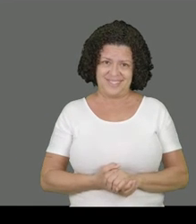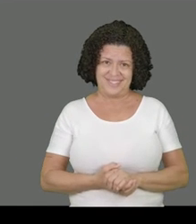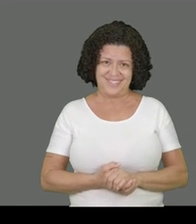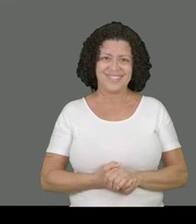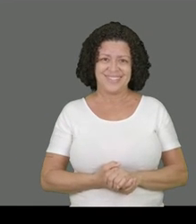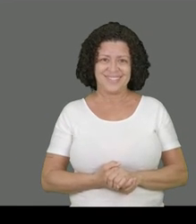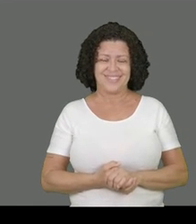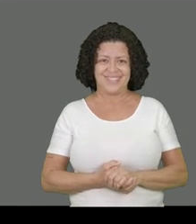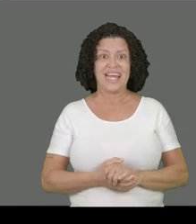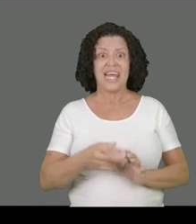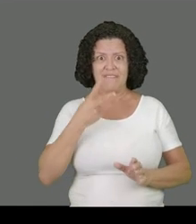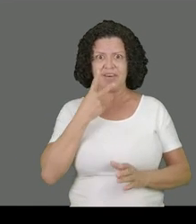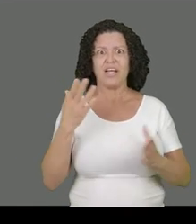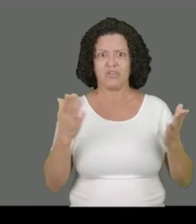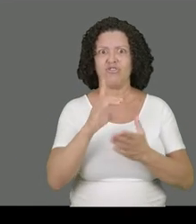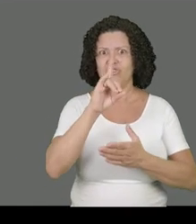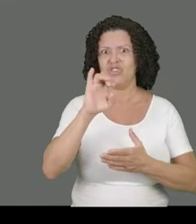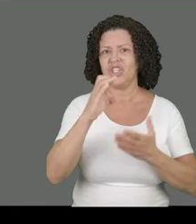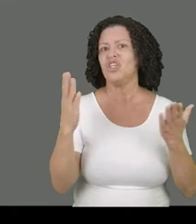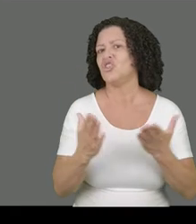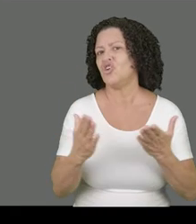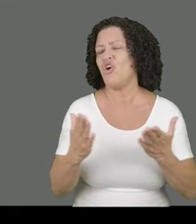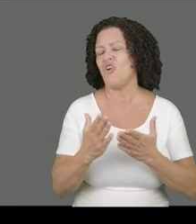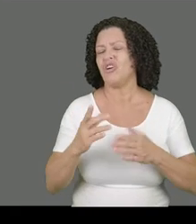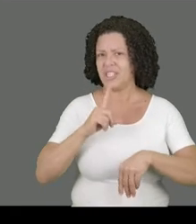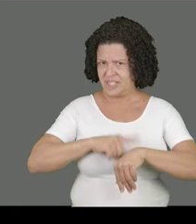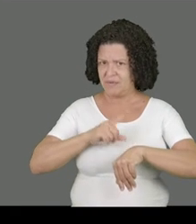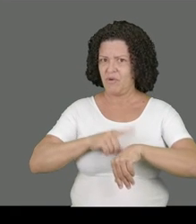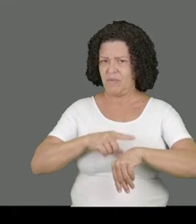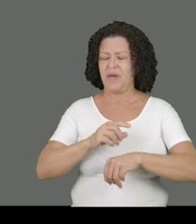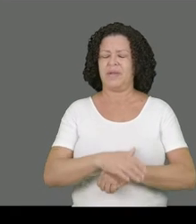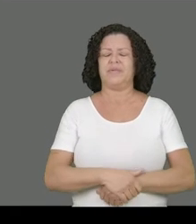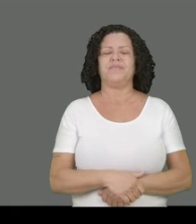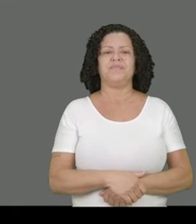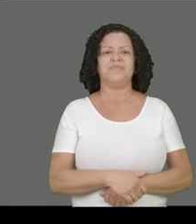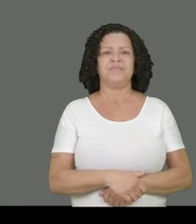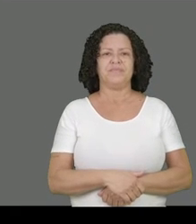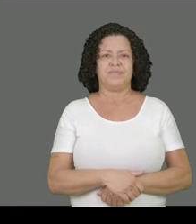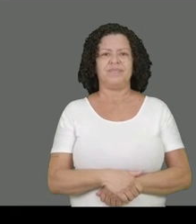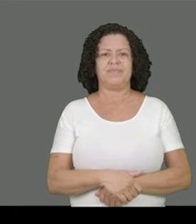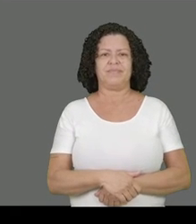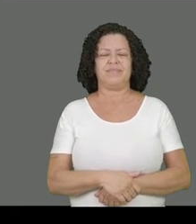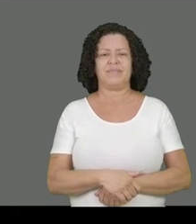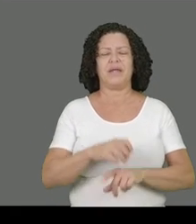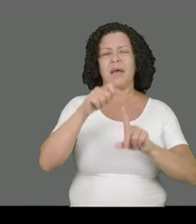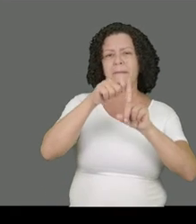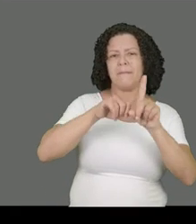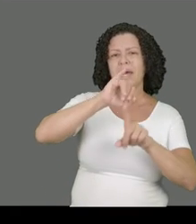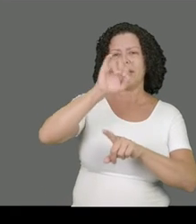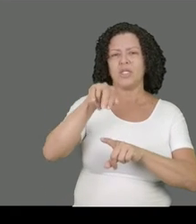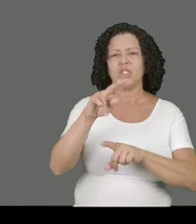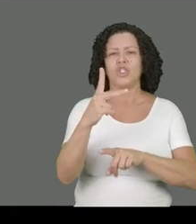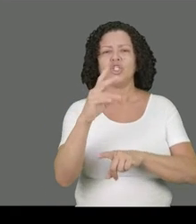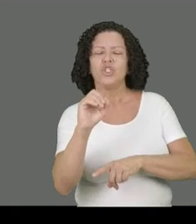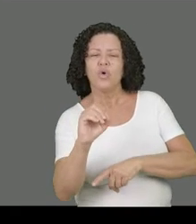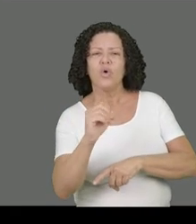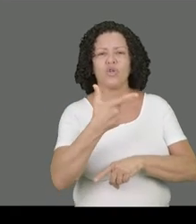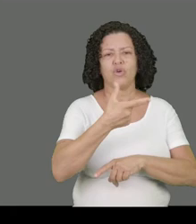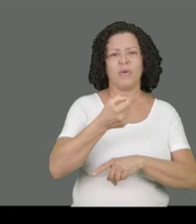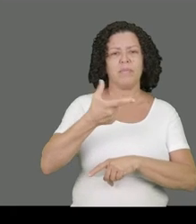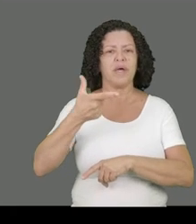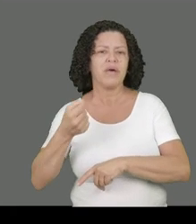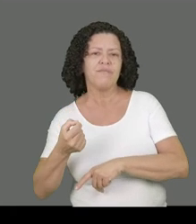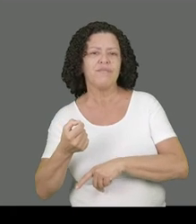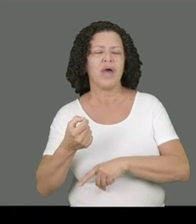hoje. E falando no dia de hoje, no momento presente, no mês de junho do